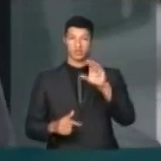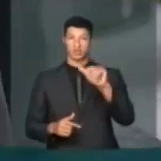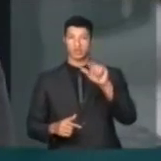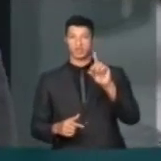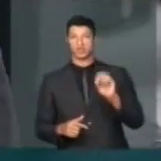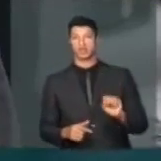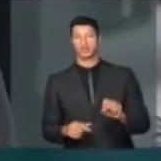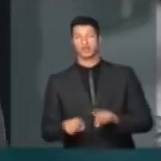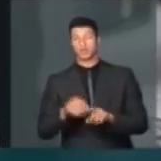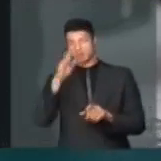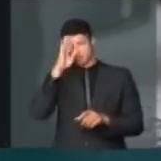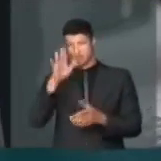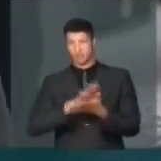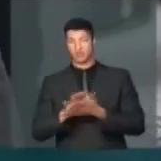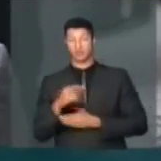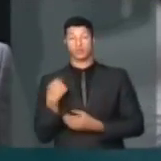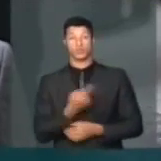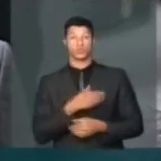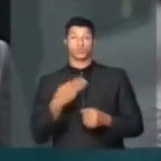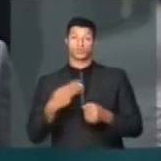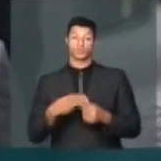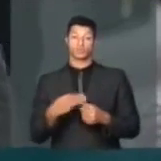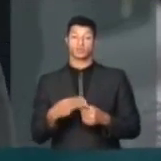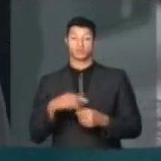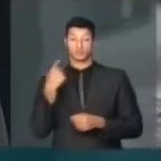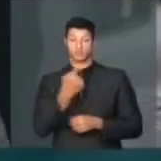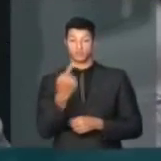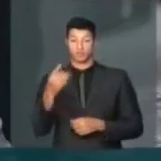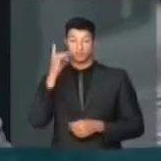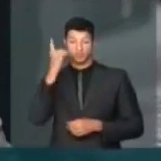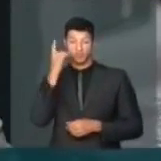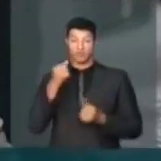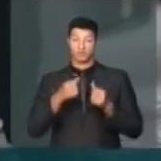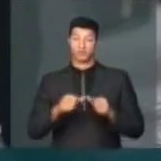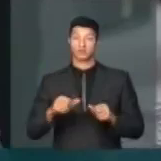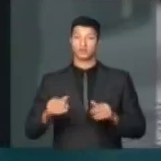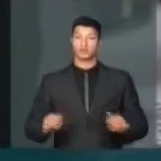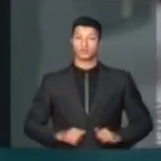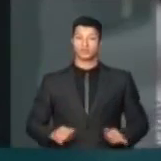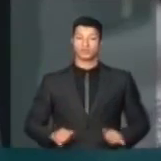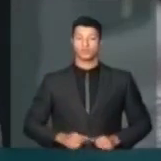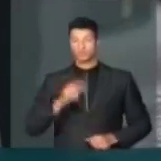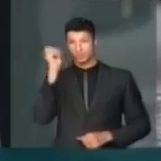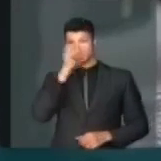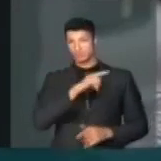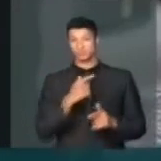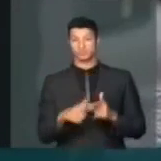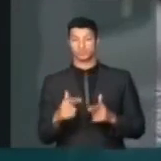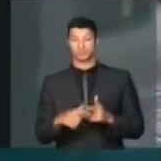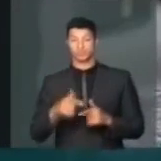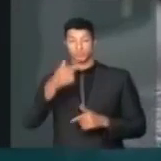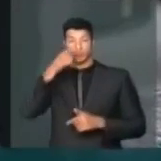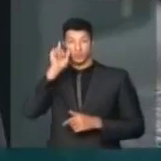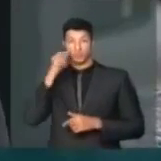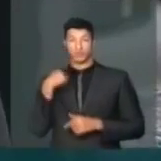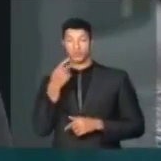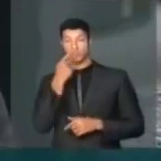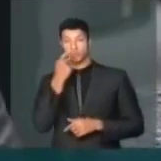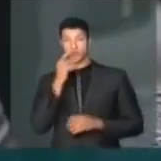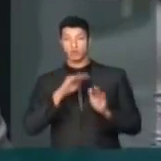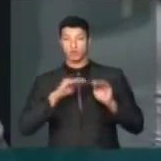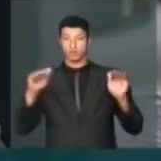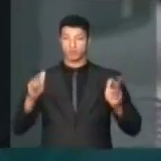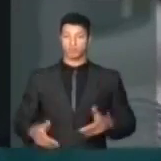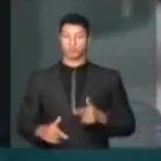de desesperança. Os nossos municípios, caro deputado, estão passando por um grave problema. Ontem eu falei aí da